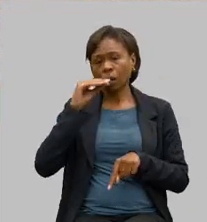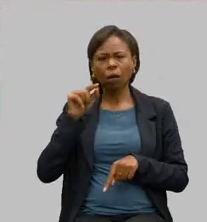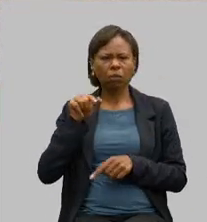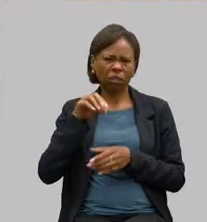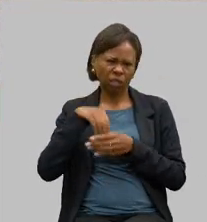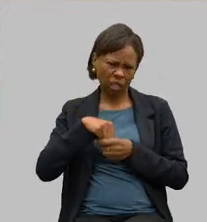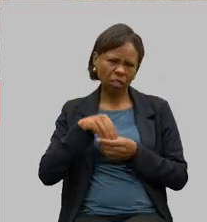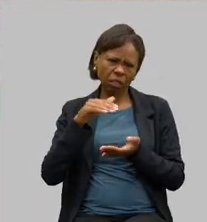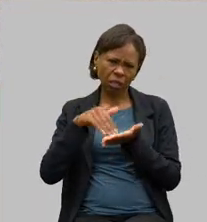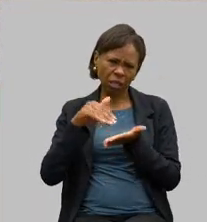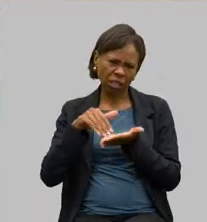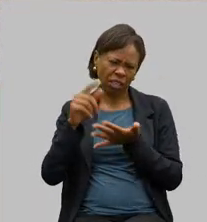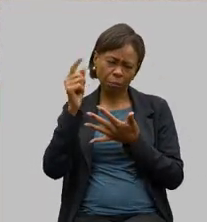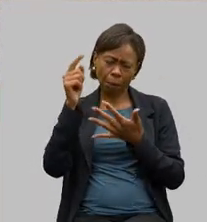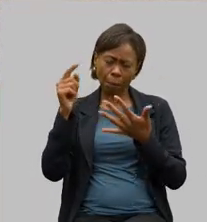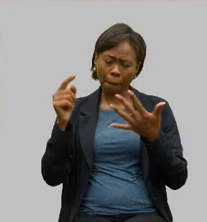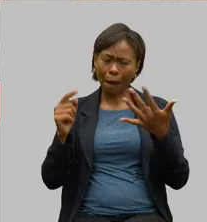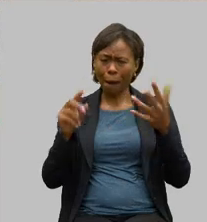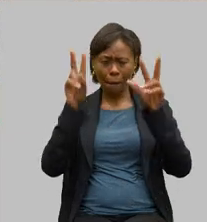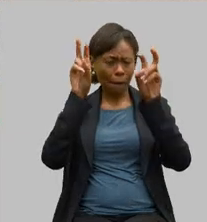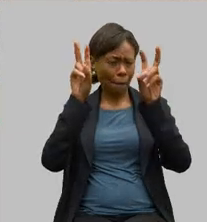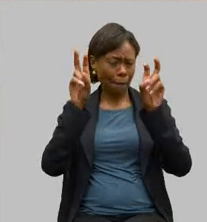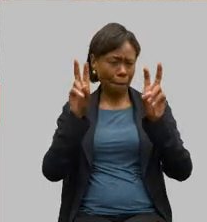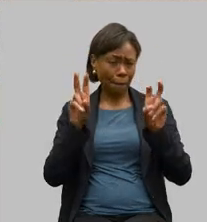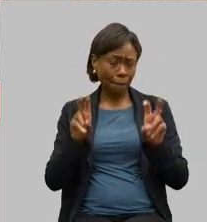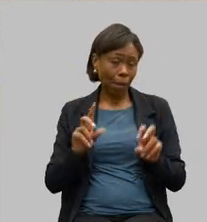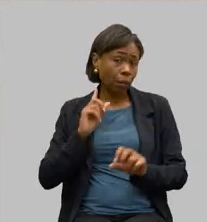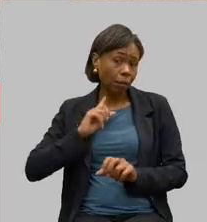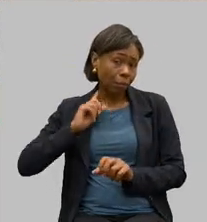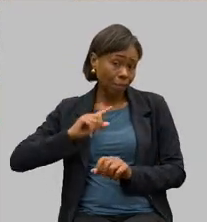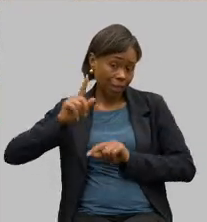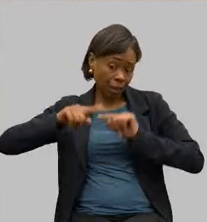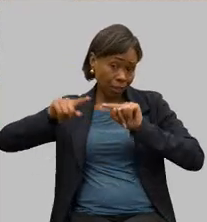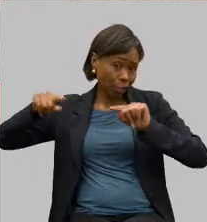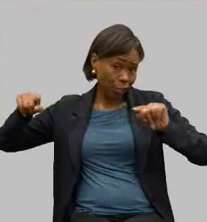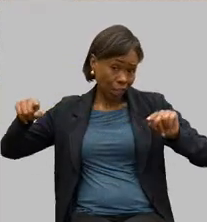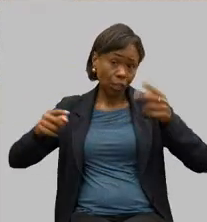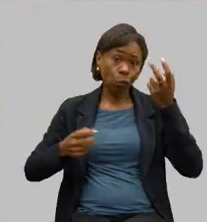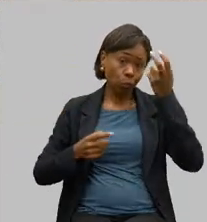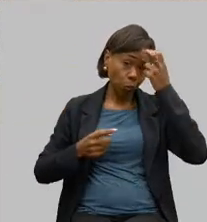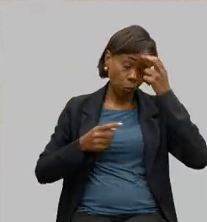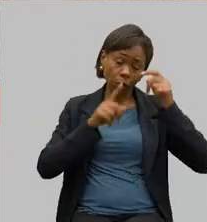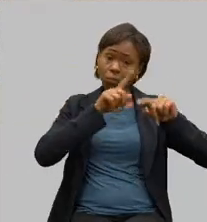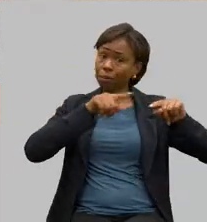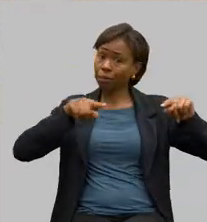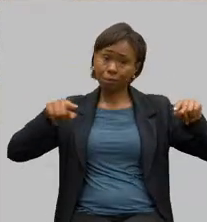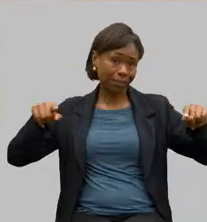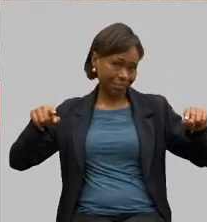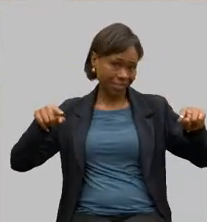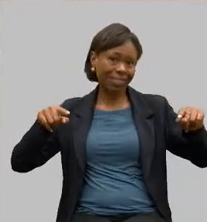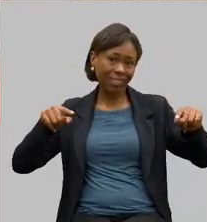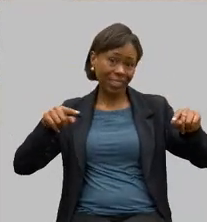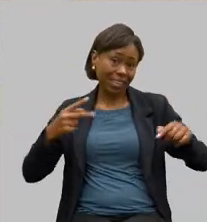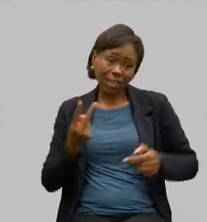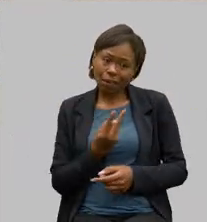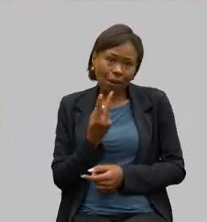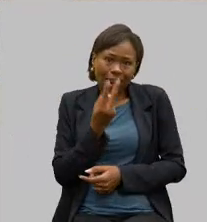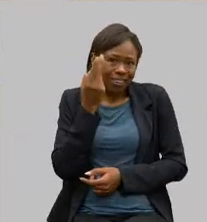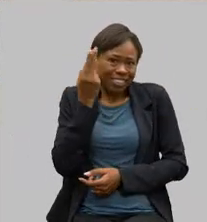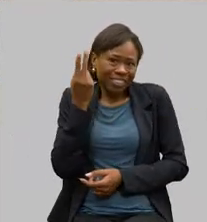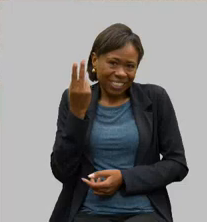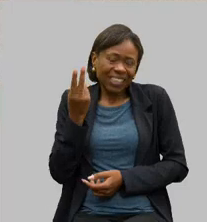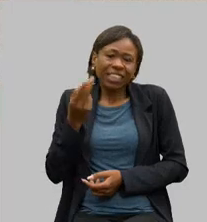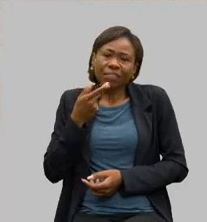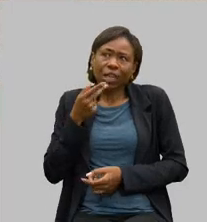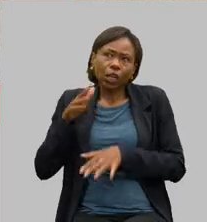assuntos como o Minas é múltipla diversa assim também é a nossa cultura Tão rica desde quem né Nós de bate os tambores